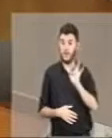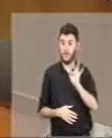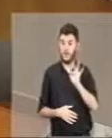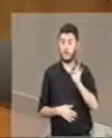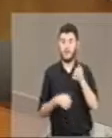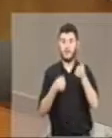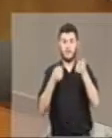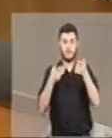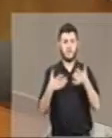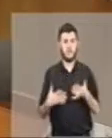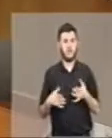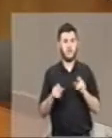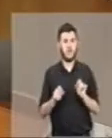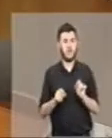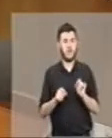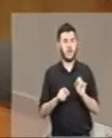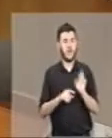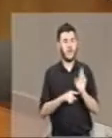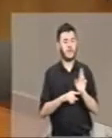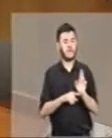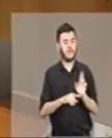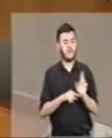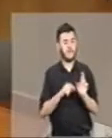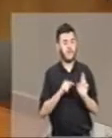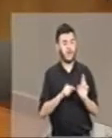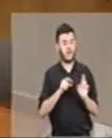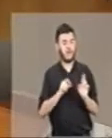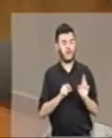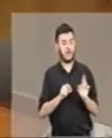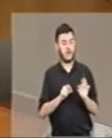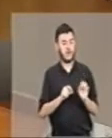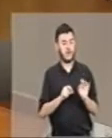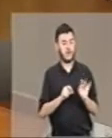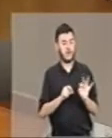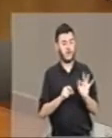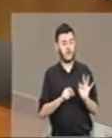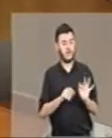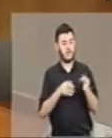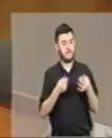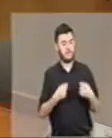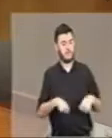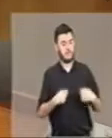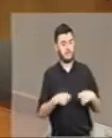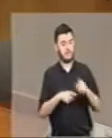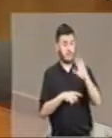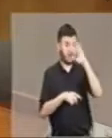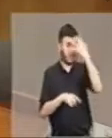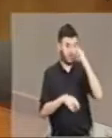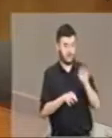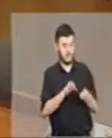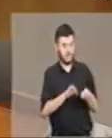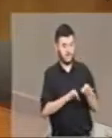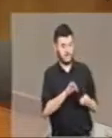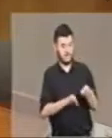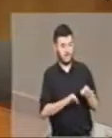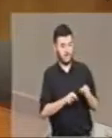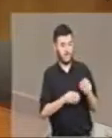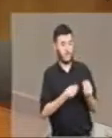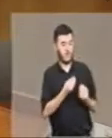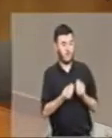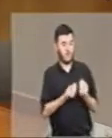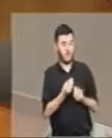de jurisdição. Então, qualquer prova, qualquer interceptação, toda qualquer prova que diga respeito